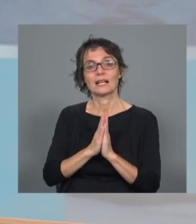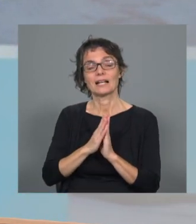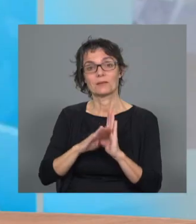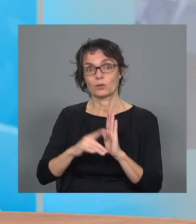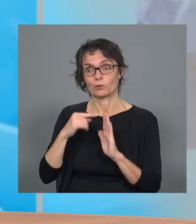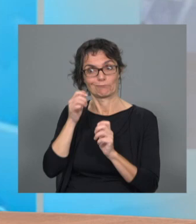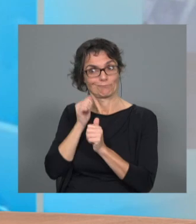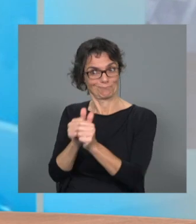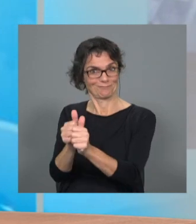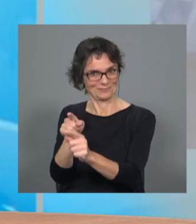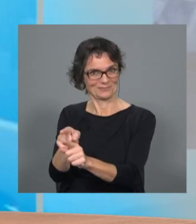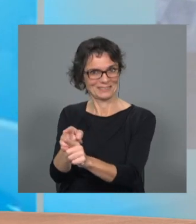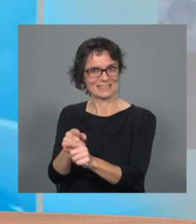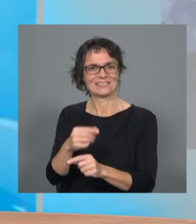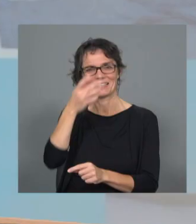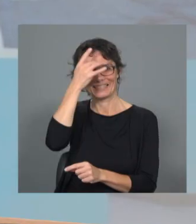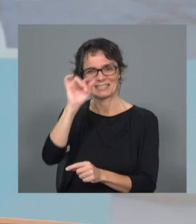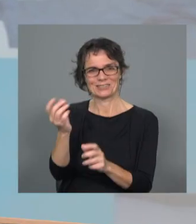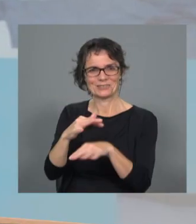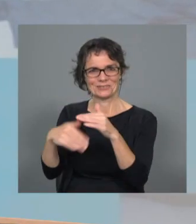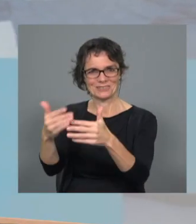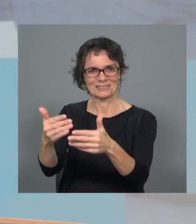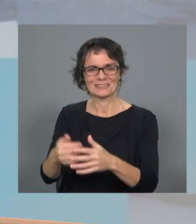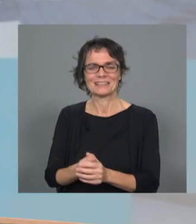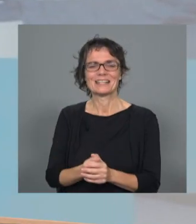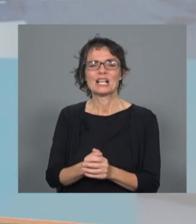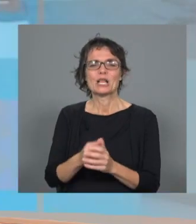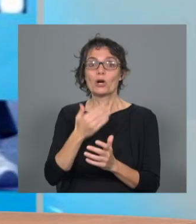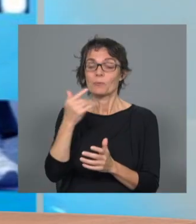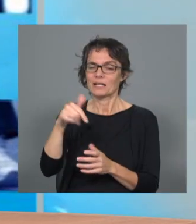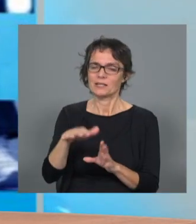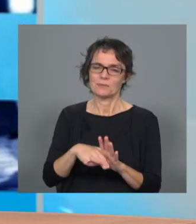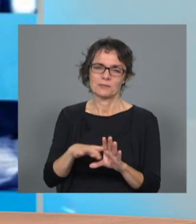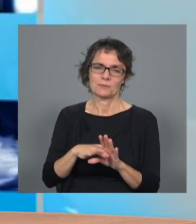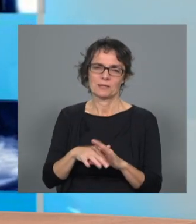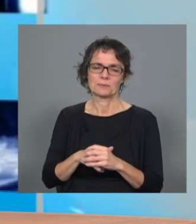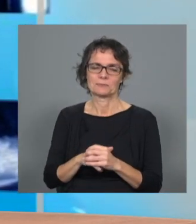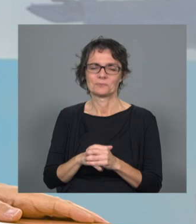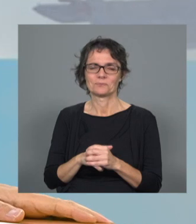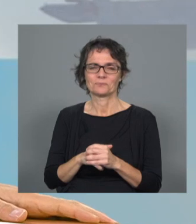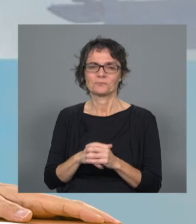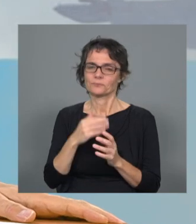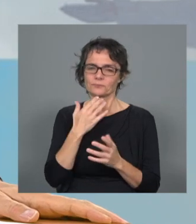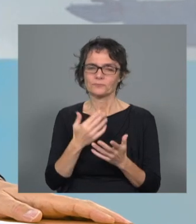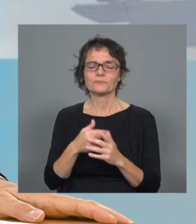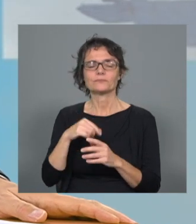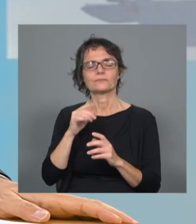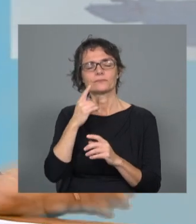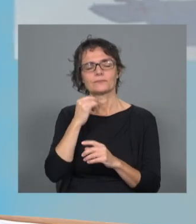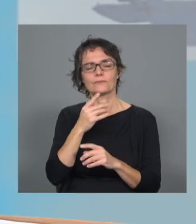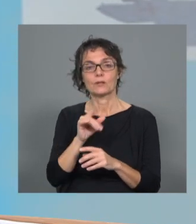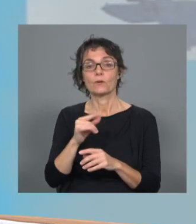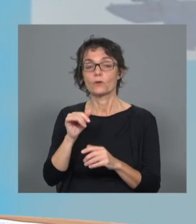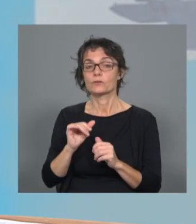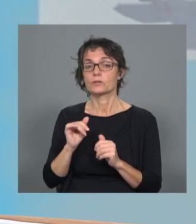atentos ao que se passa em Setúbal também nesta matéria. Obrigado pela tua presença hoje aqui no programa Eclésia. Eu termino a lembrar que hoje ainda